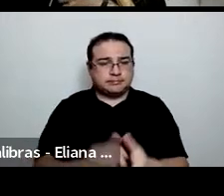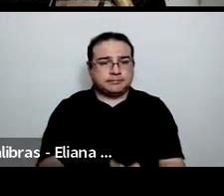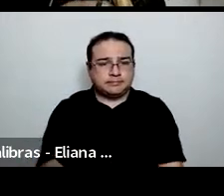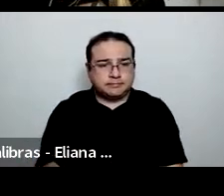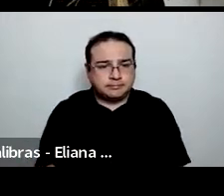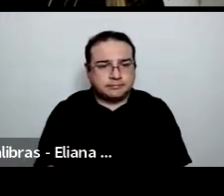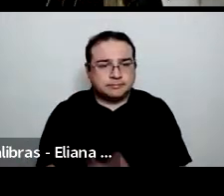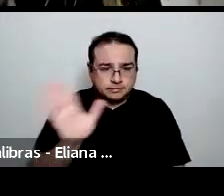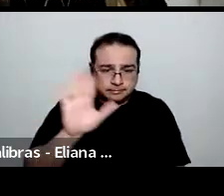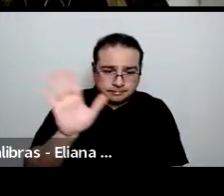Boa tarde a todos os bancos